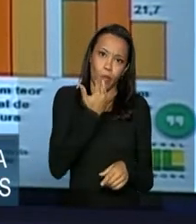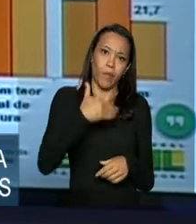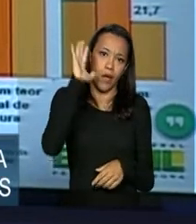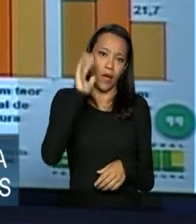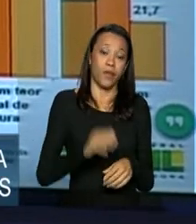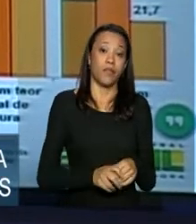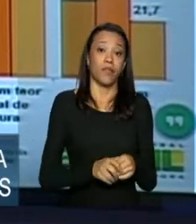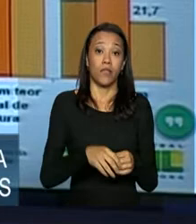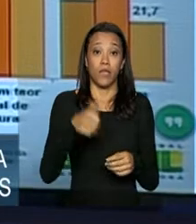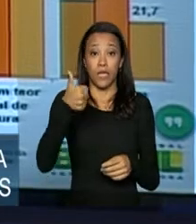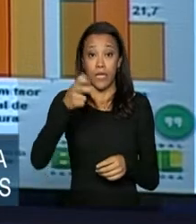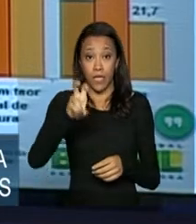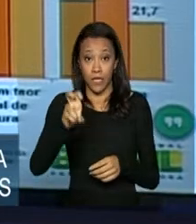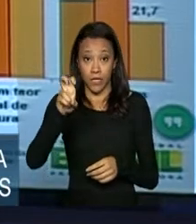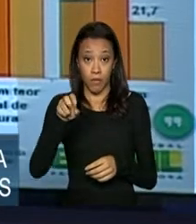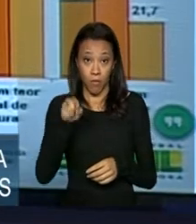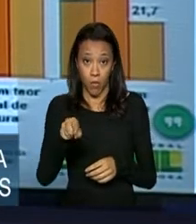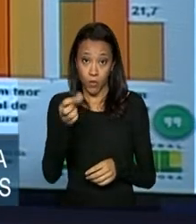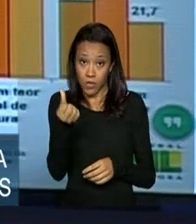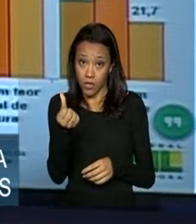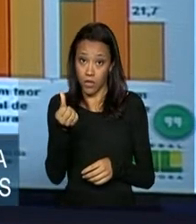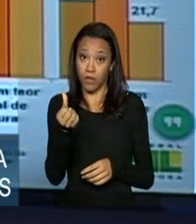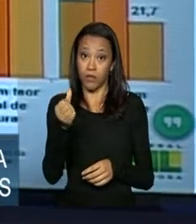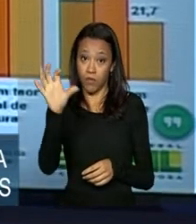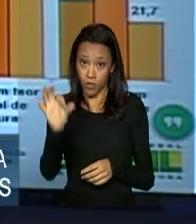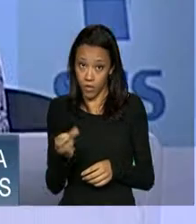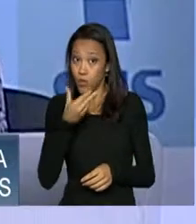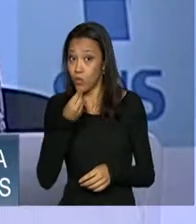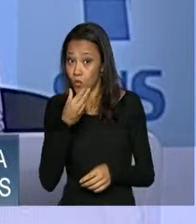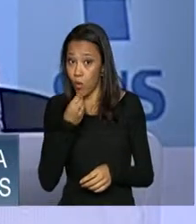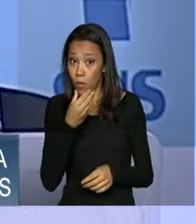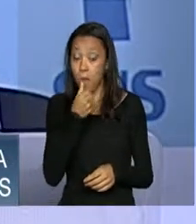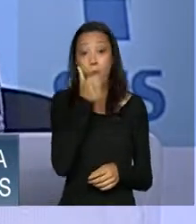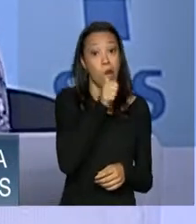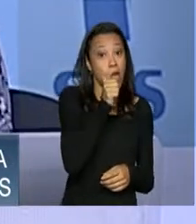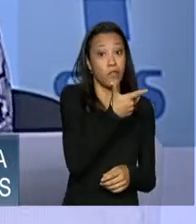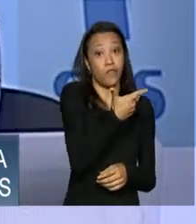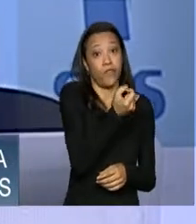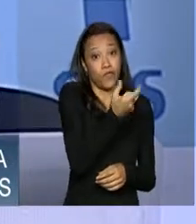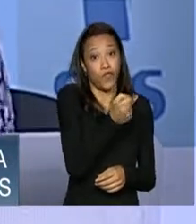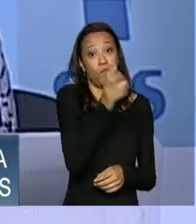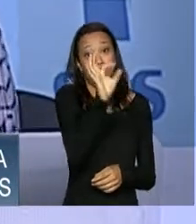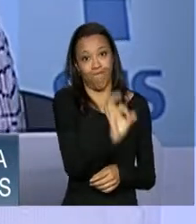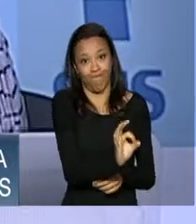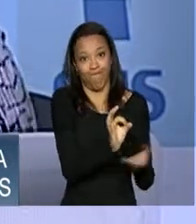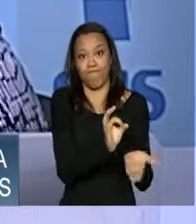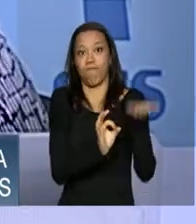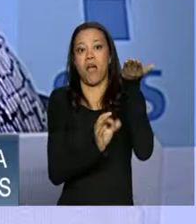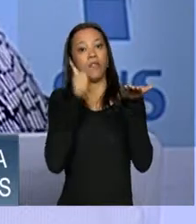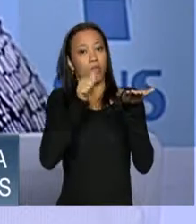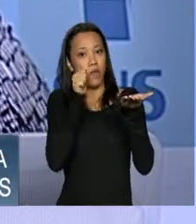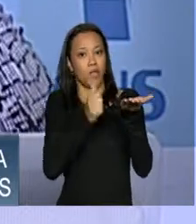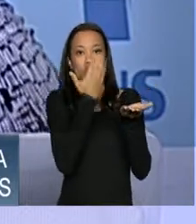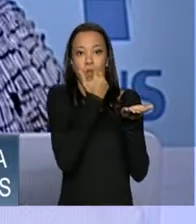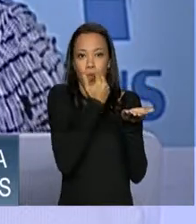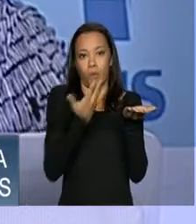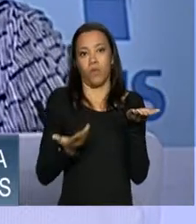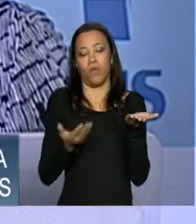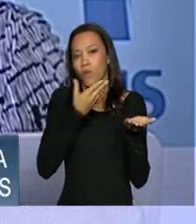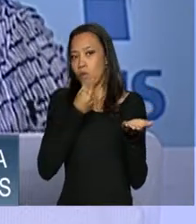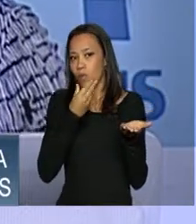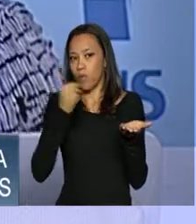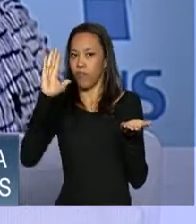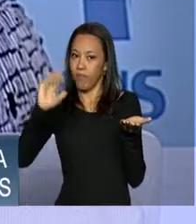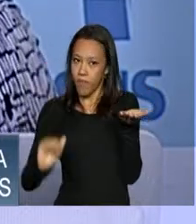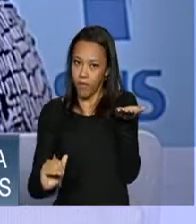homens 15,6%. Isso é uma novidade, né? Isso é uma novidade, porque as mulheres, em geral, têm uma alimentação bem